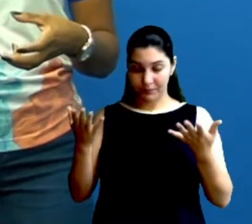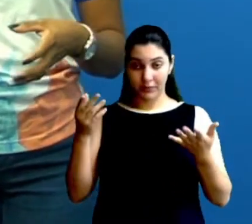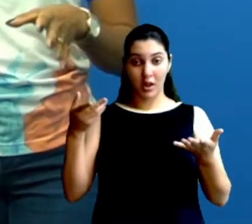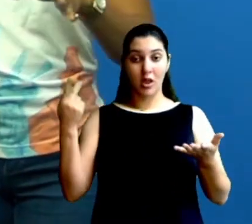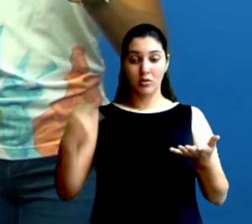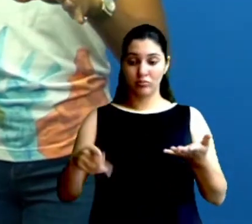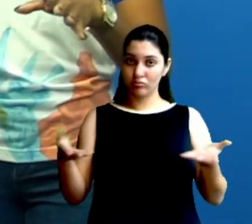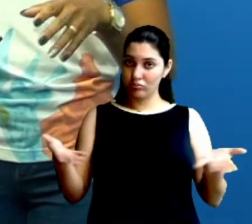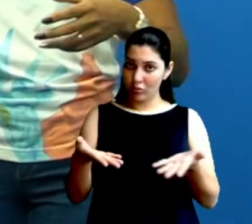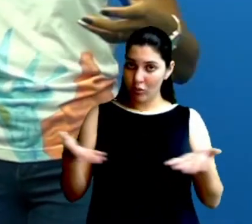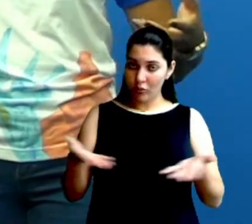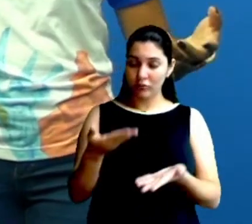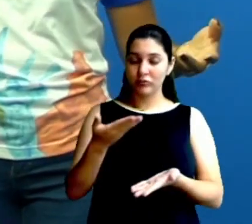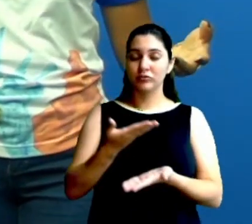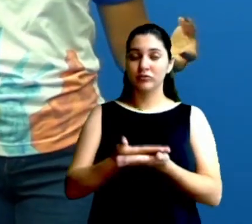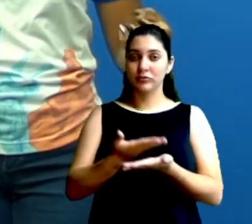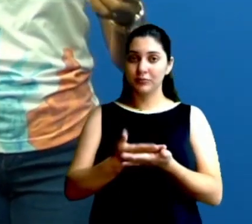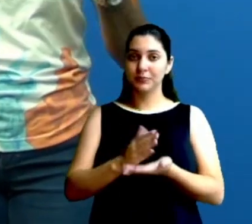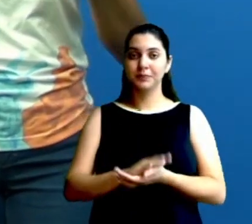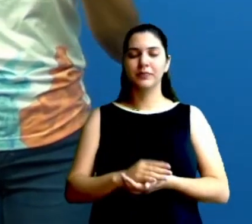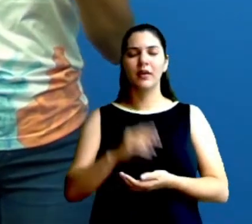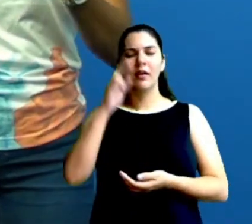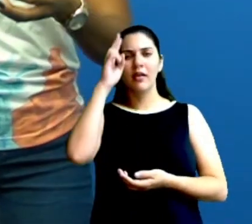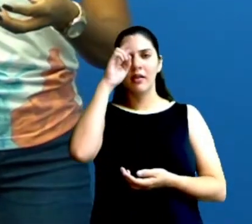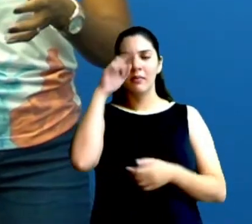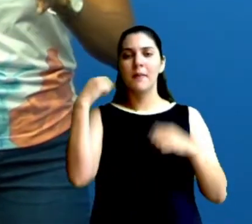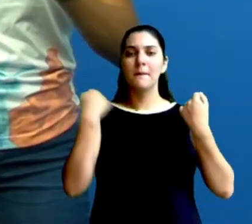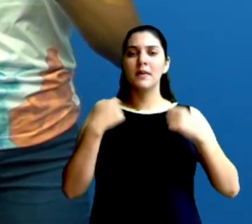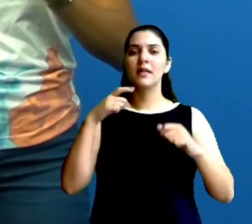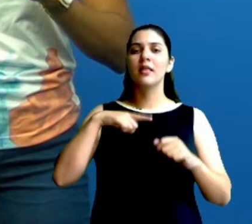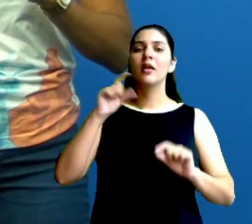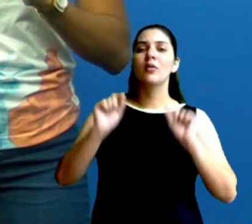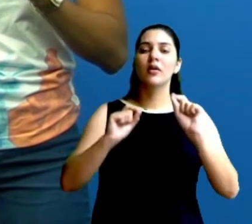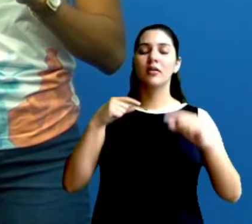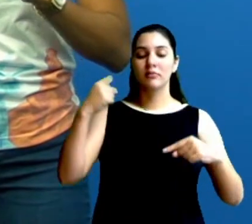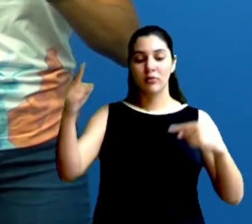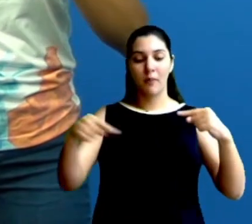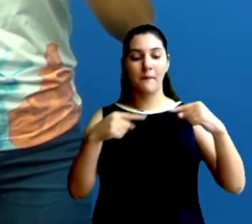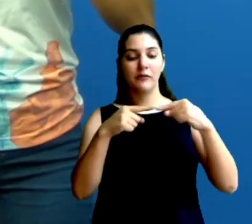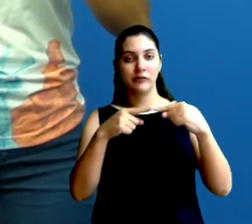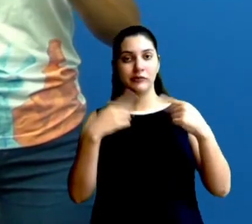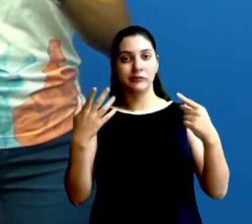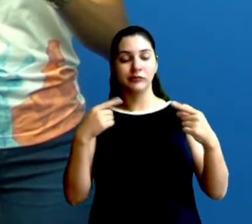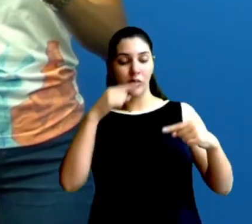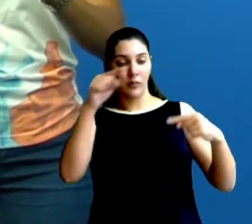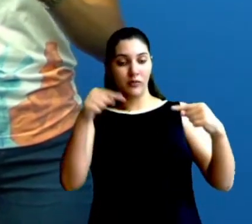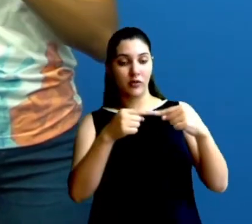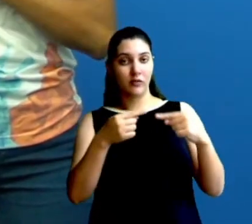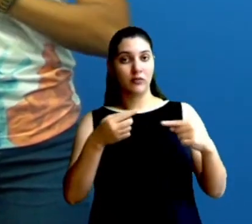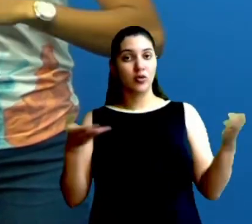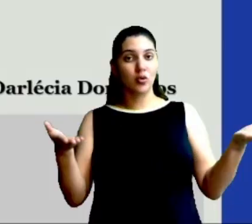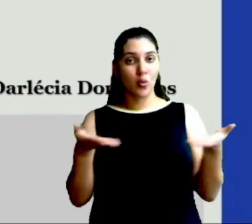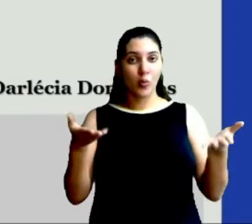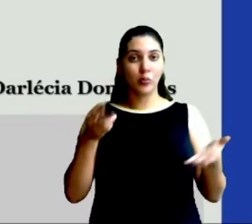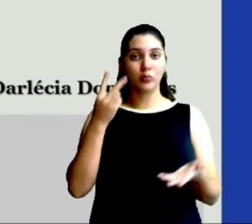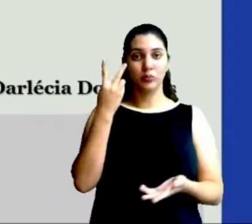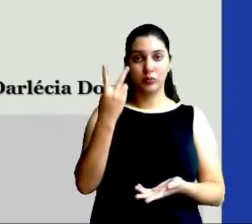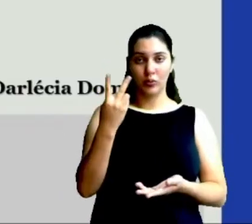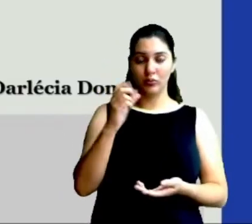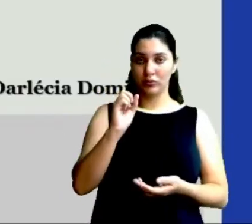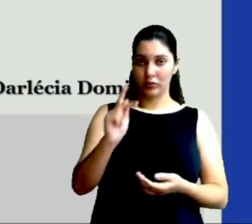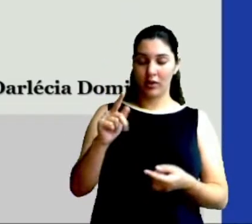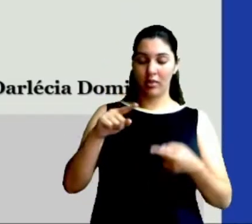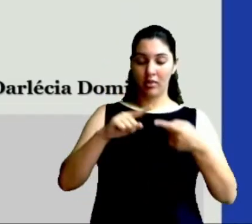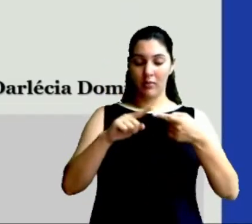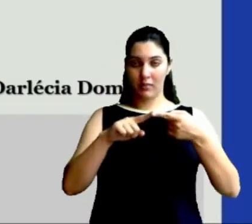ter hoje. Gente, lembrando que a gente precisa ter o quê? Um objetivo. E o objetivo de hoje são dois, tá?